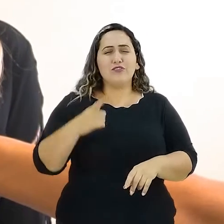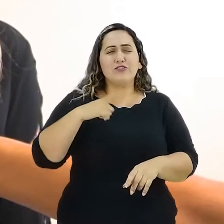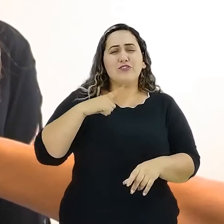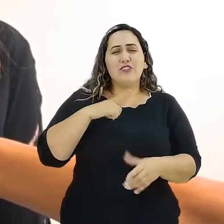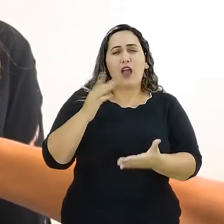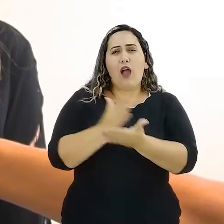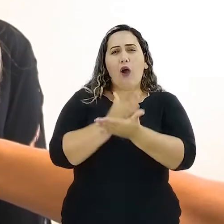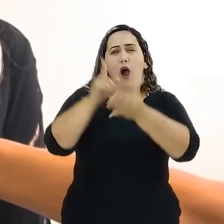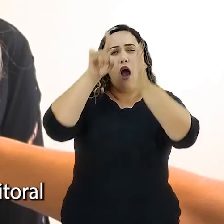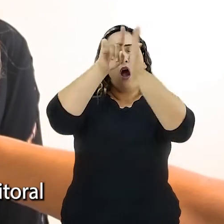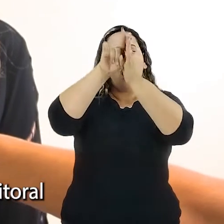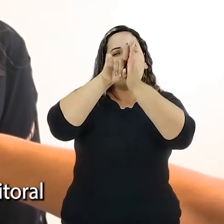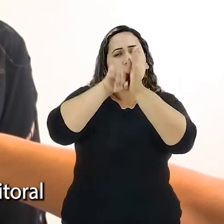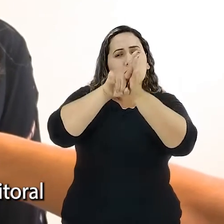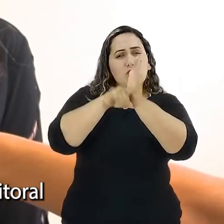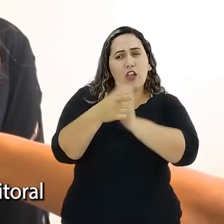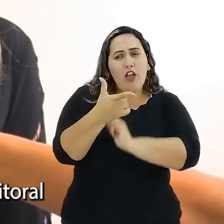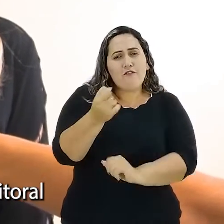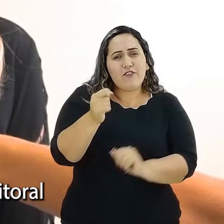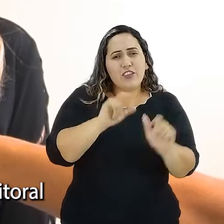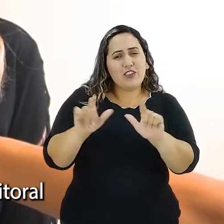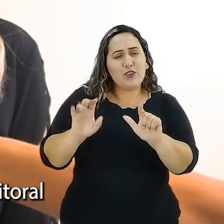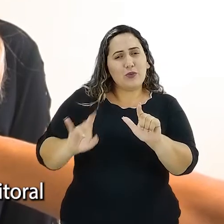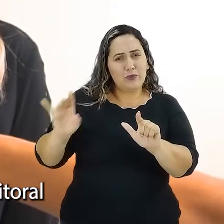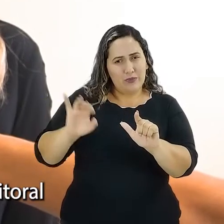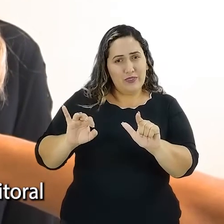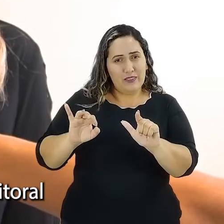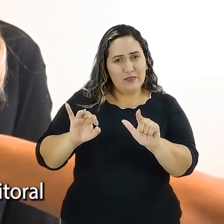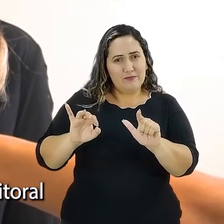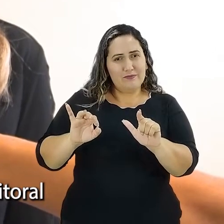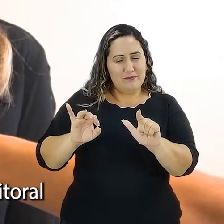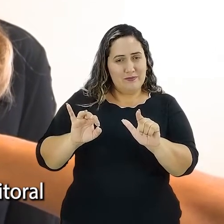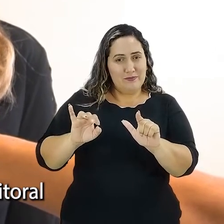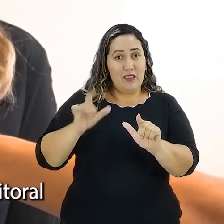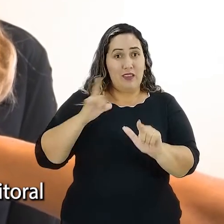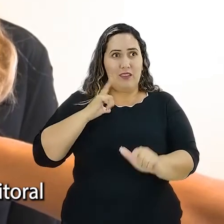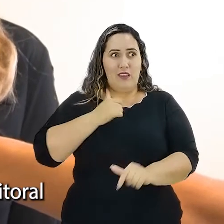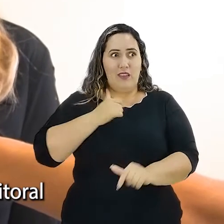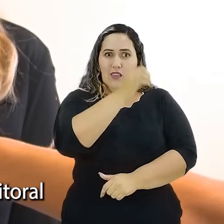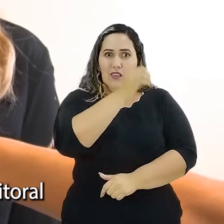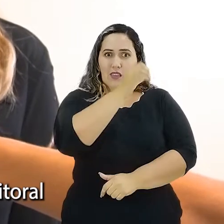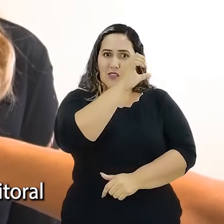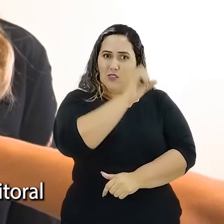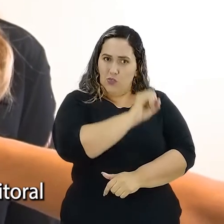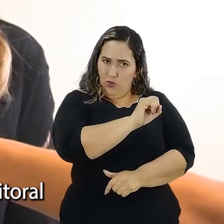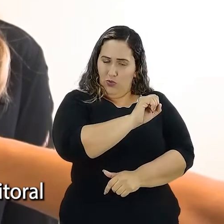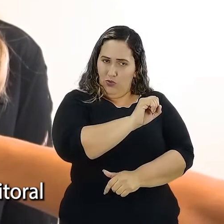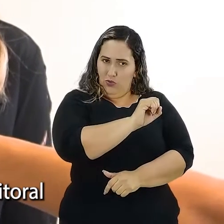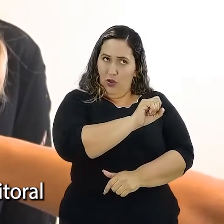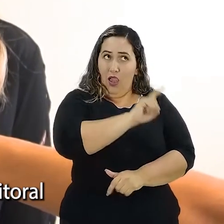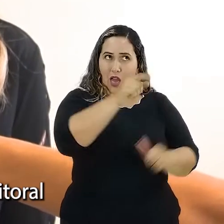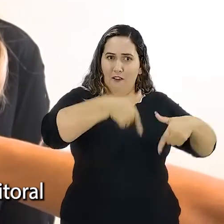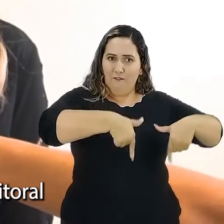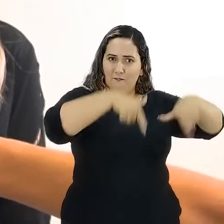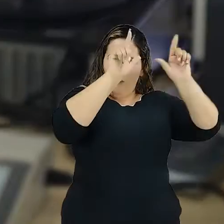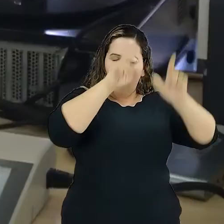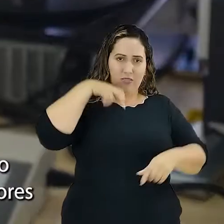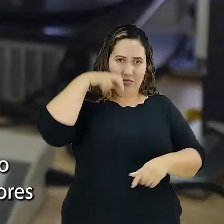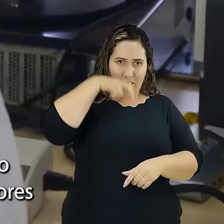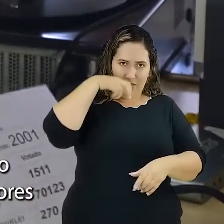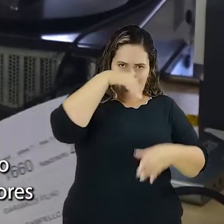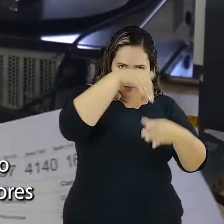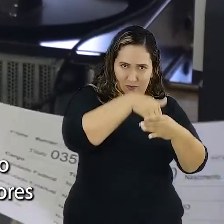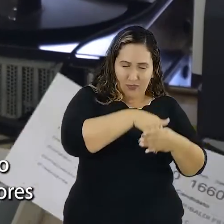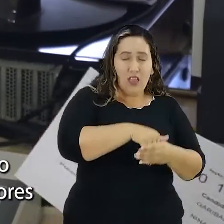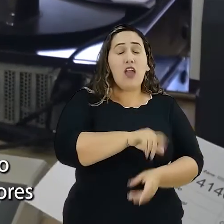tendo uma auditoria em 20 urnas eletrônicas. 18 estão acontecendo aqui no Fórum Eleitoral